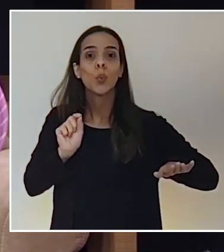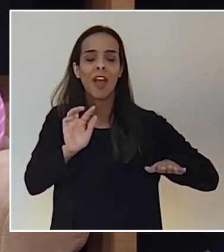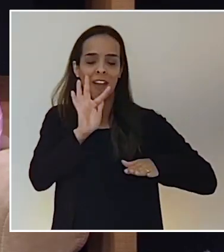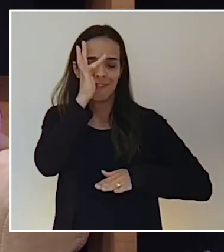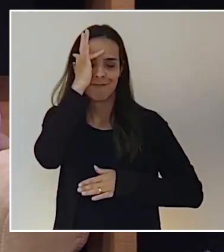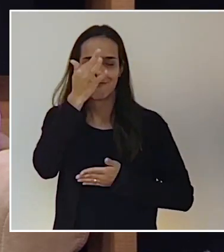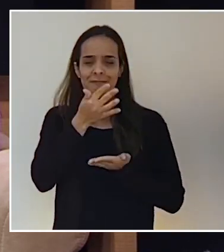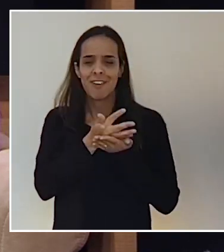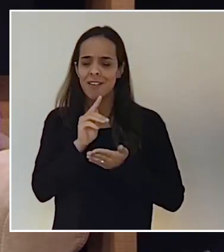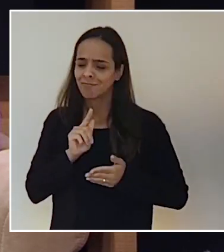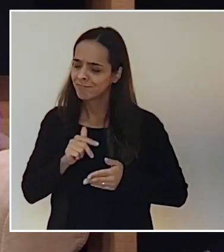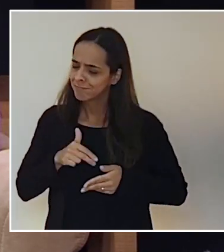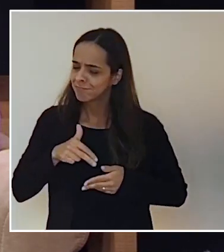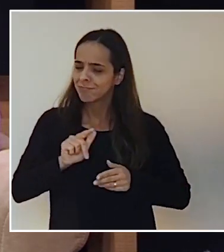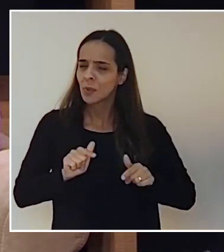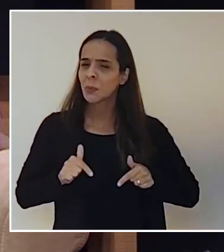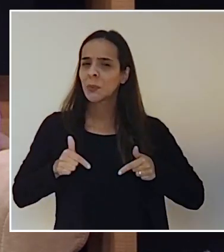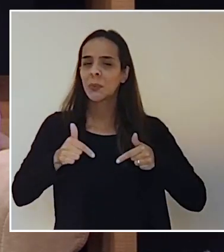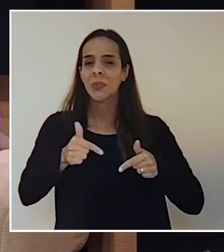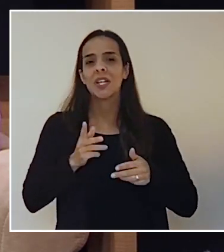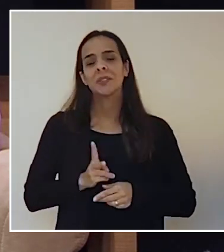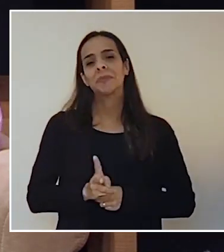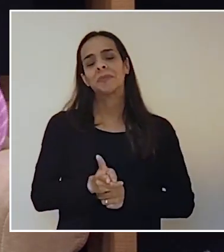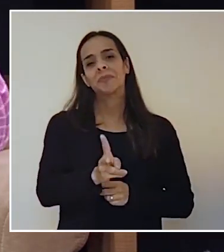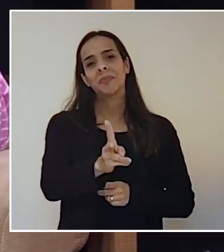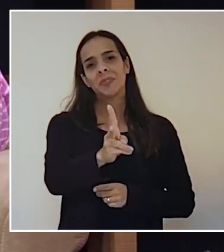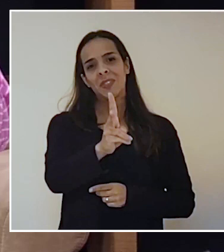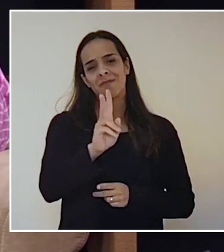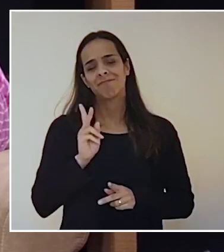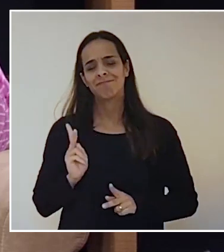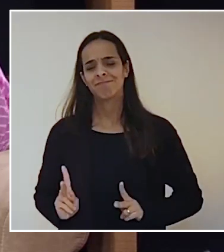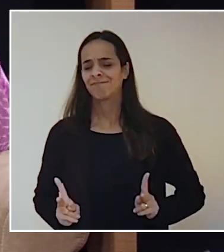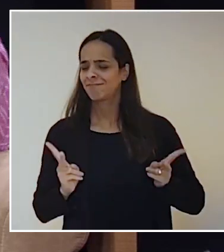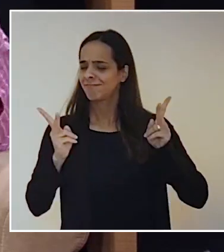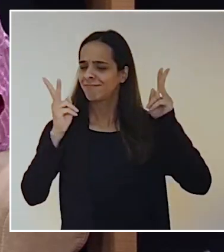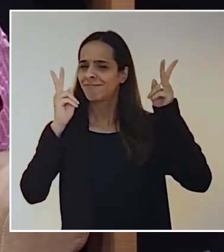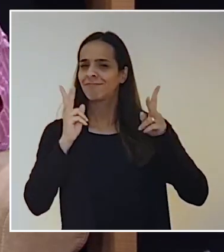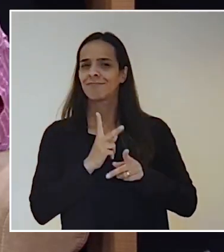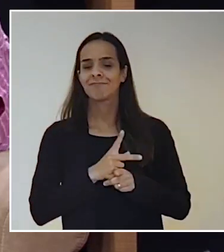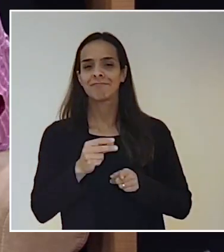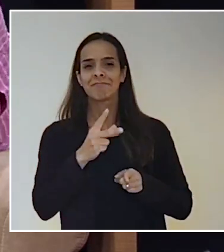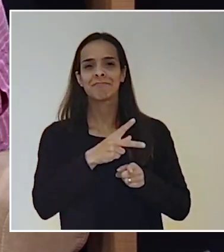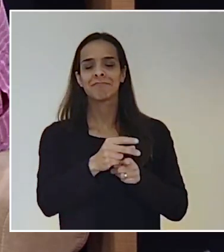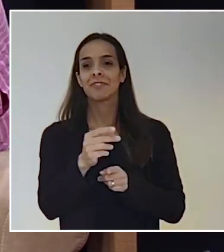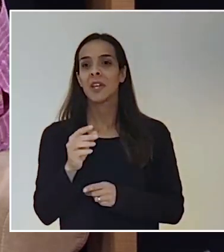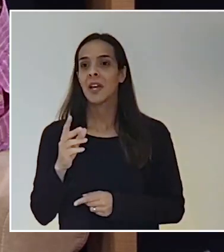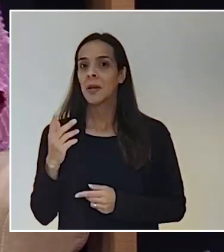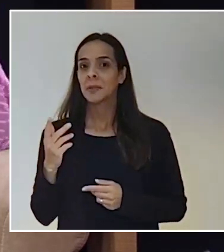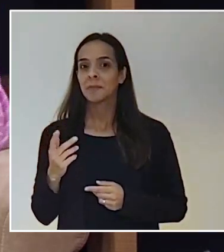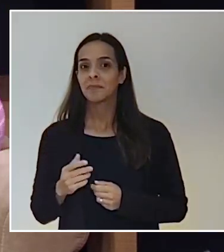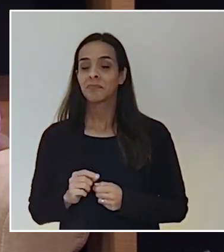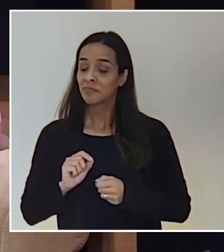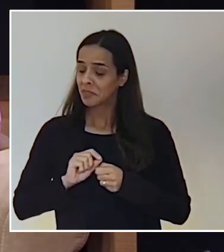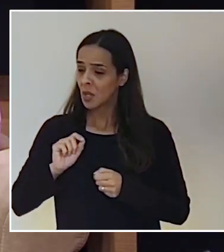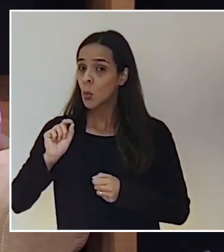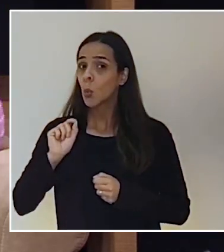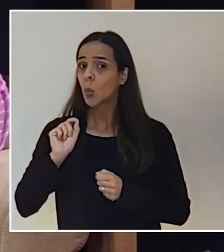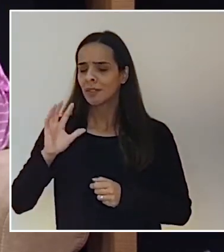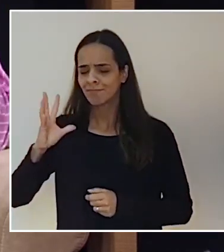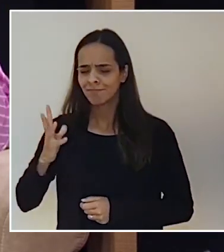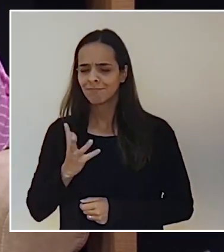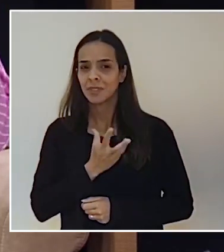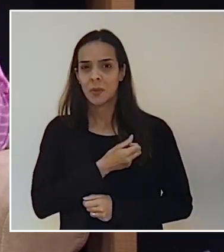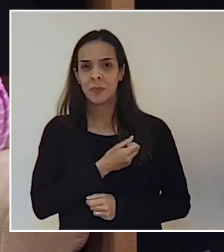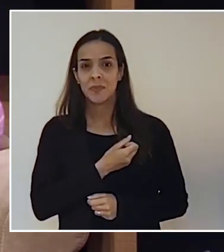a história da redenção. Então o salmista diz, quando o Senhor restaurou a sorte, Sião, ficamos como quem sonha. A